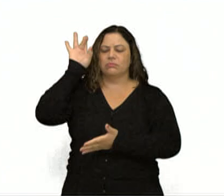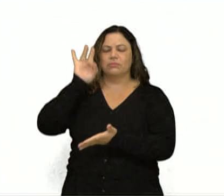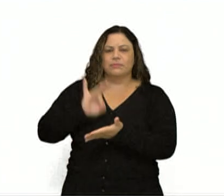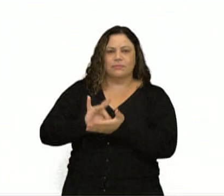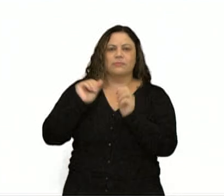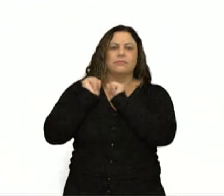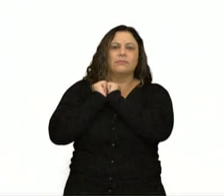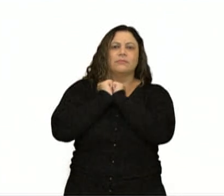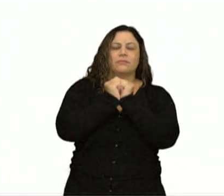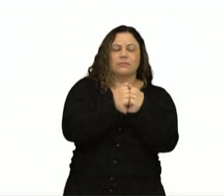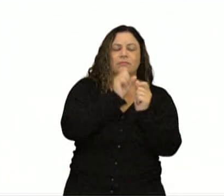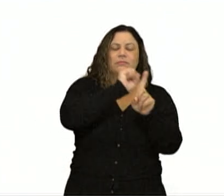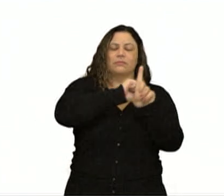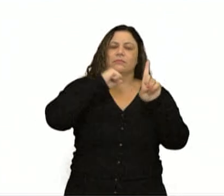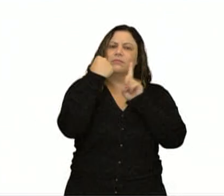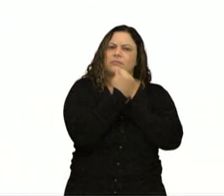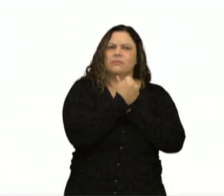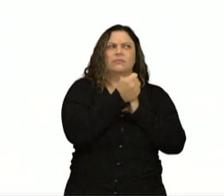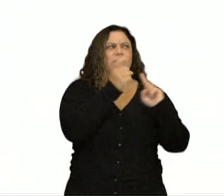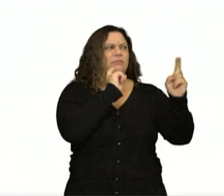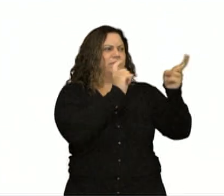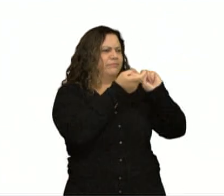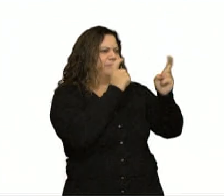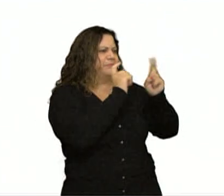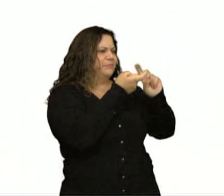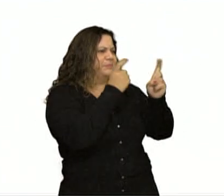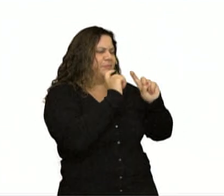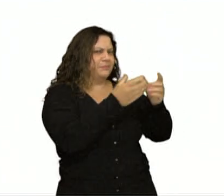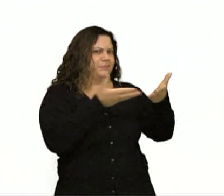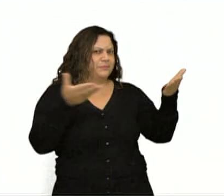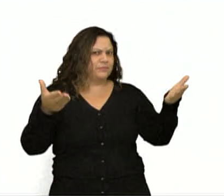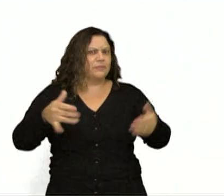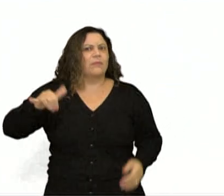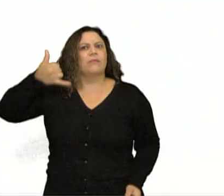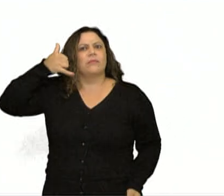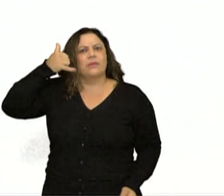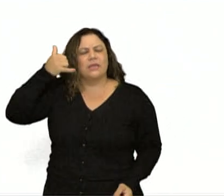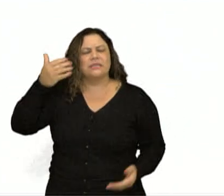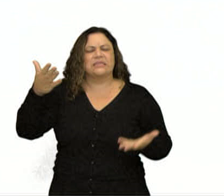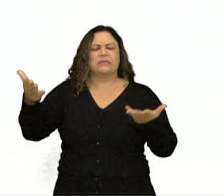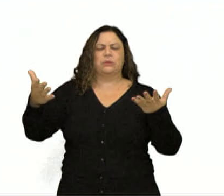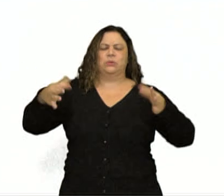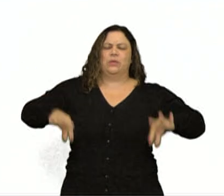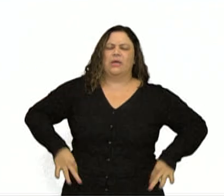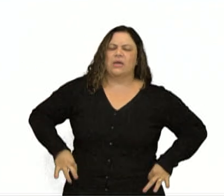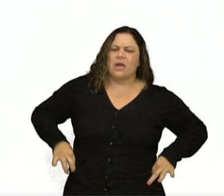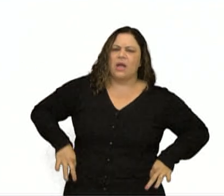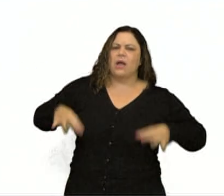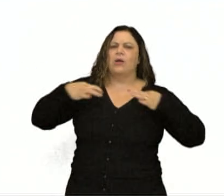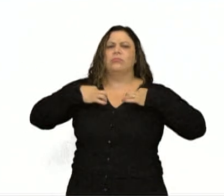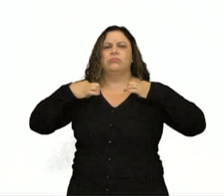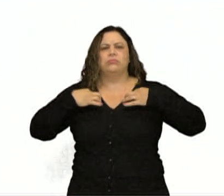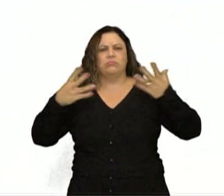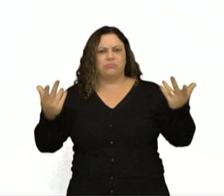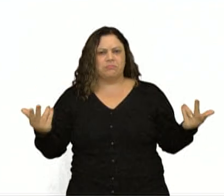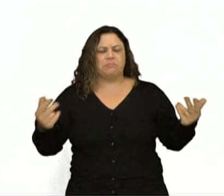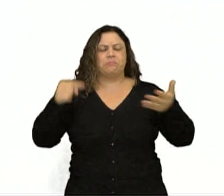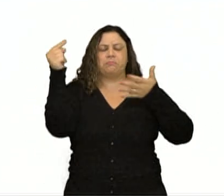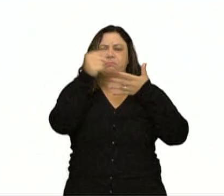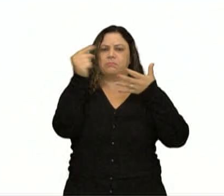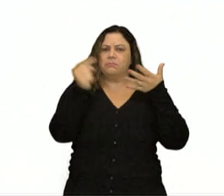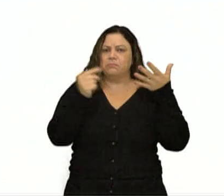junto à sociedade é preocupante. O celular tal, a calça X, a roupa Y, a